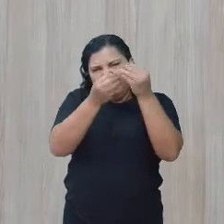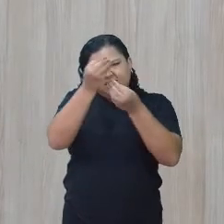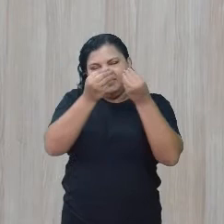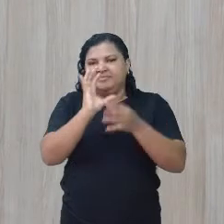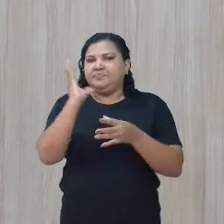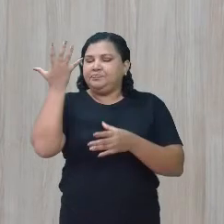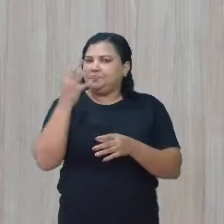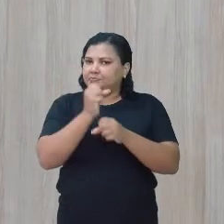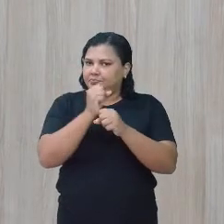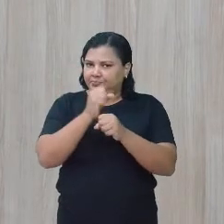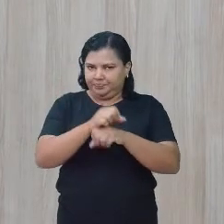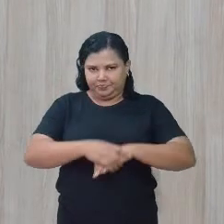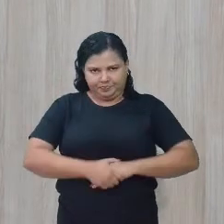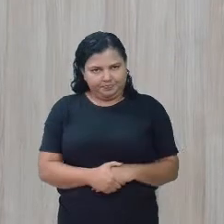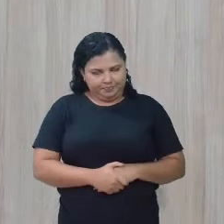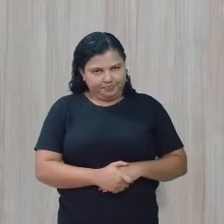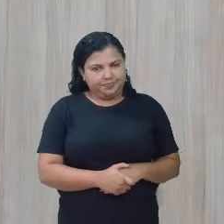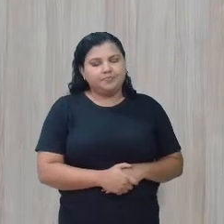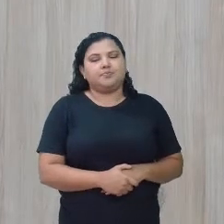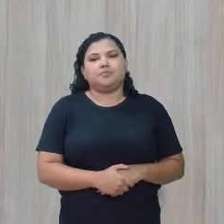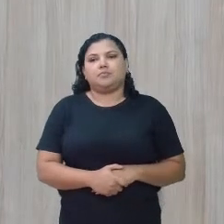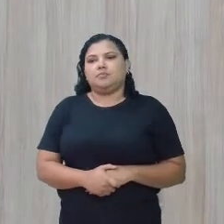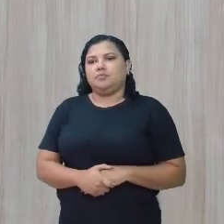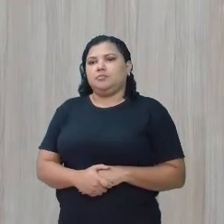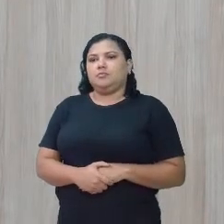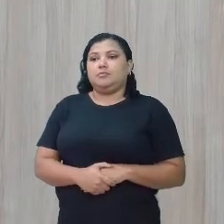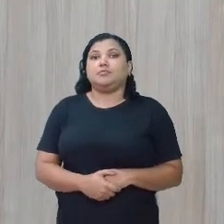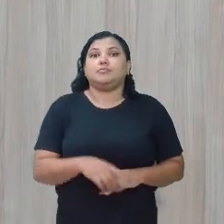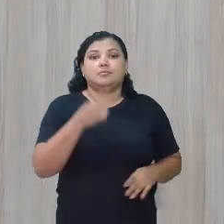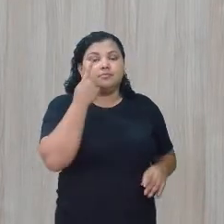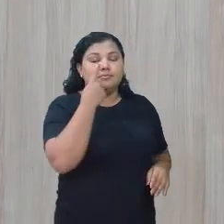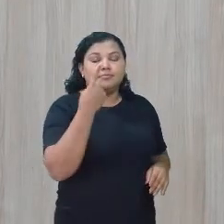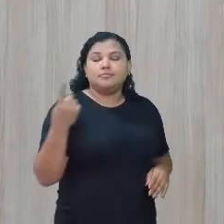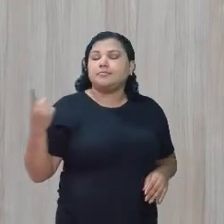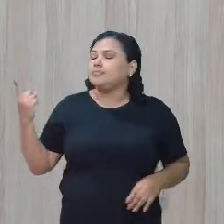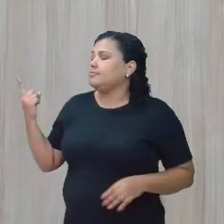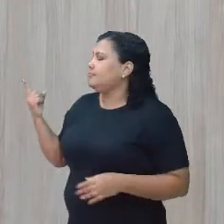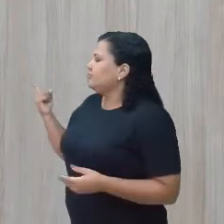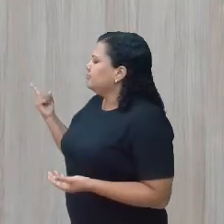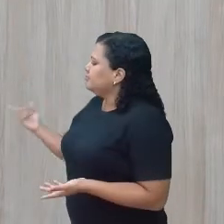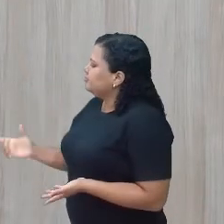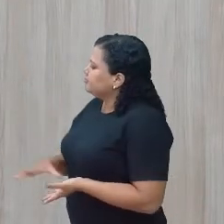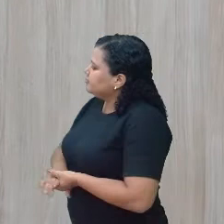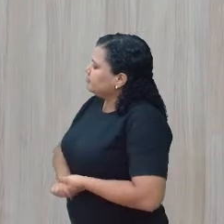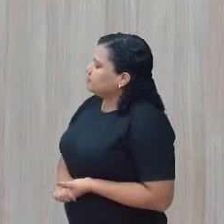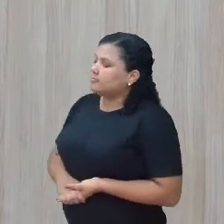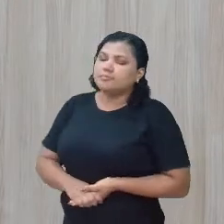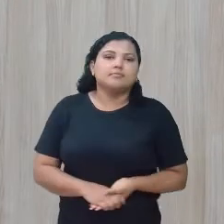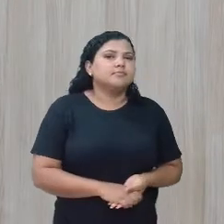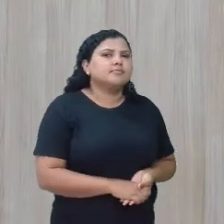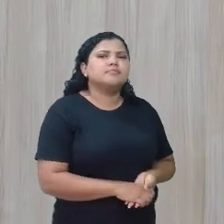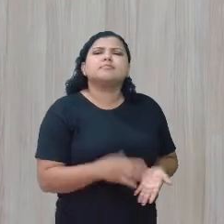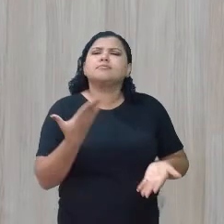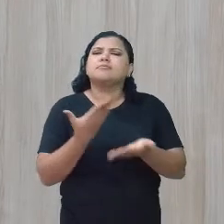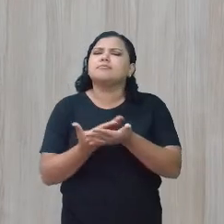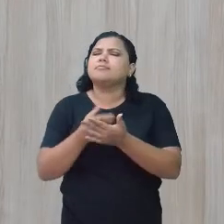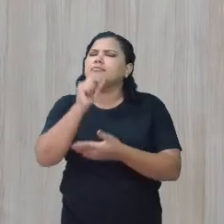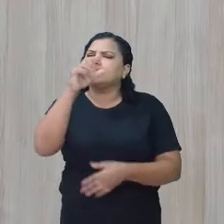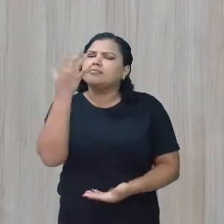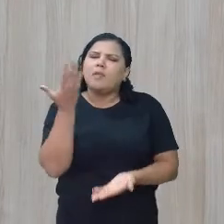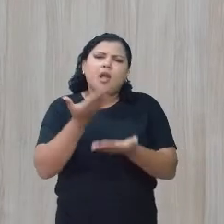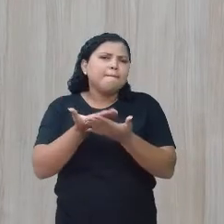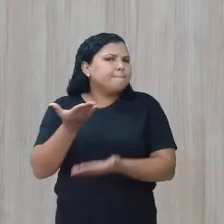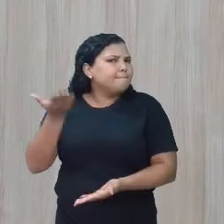questão aí das atividades, certo? Então, vamos relembrar aqui o que foi que a gente viu na aula passada. Na aula passada a gente falou aí